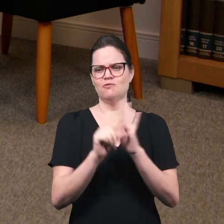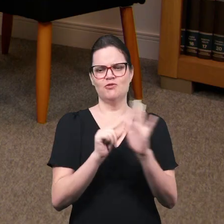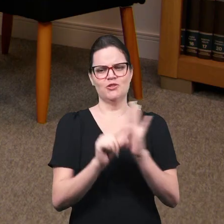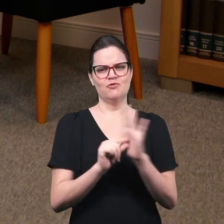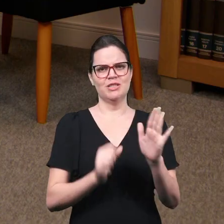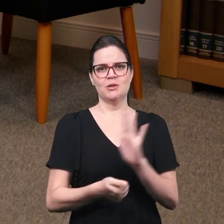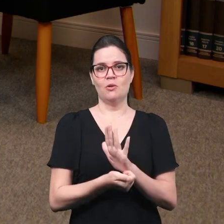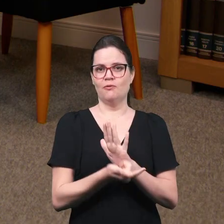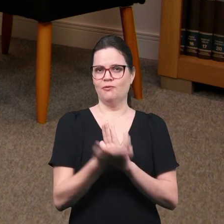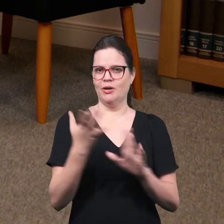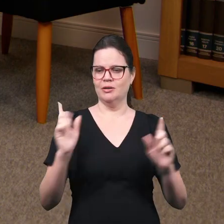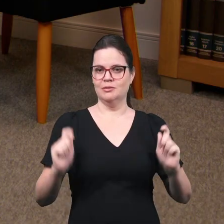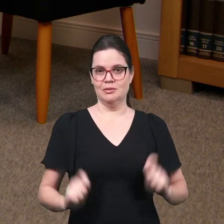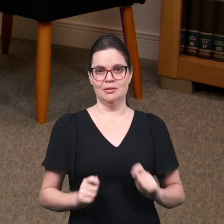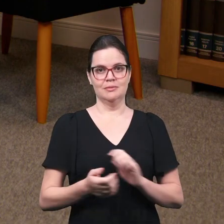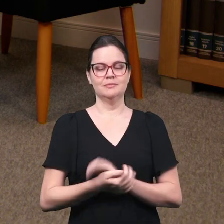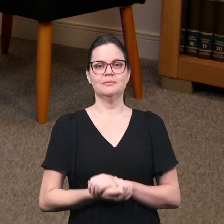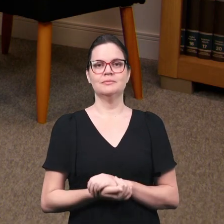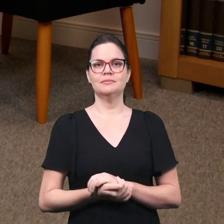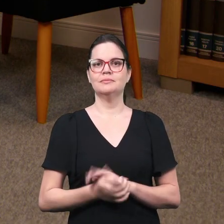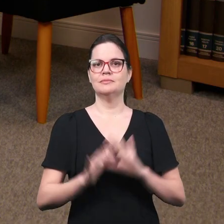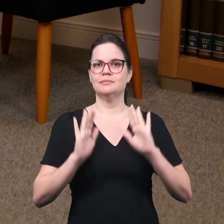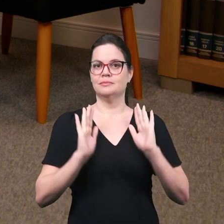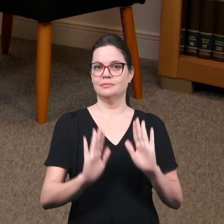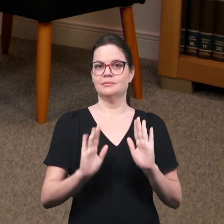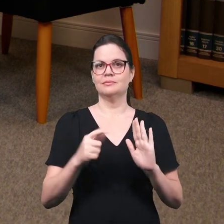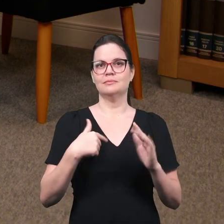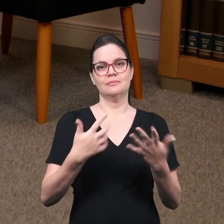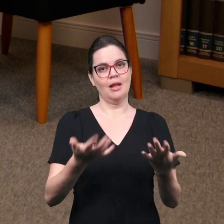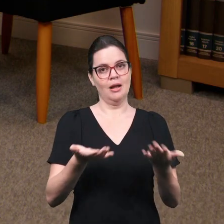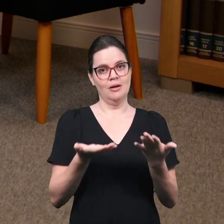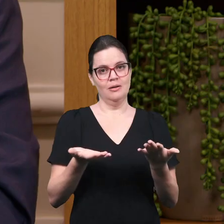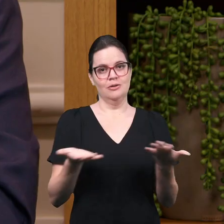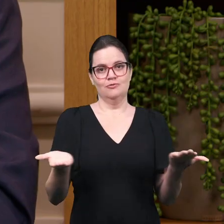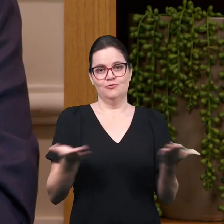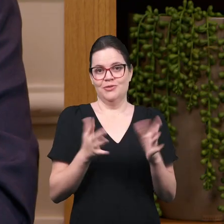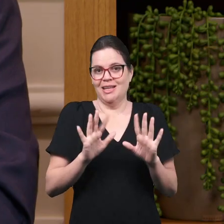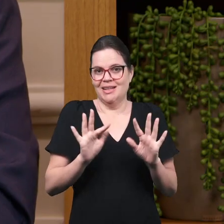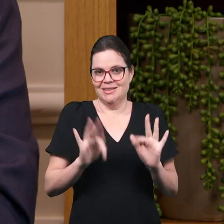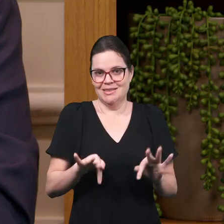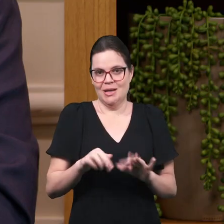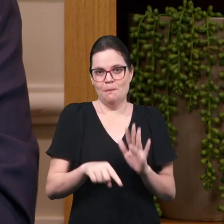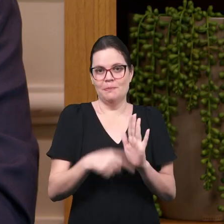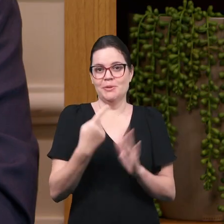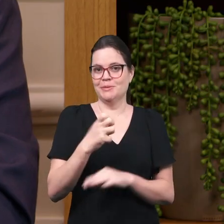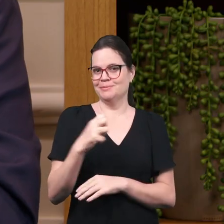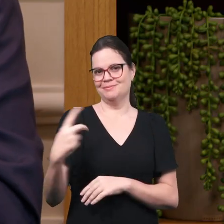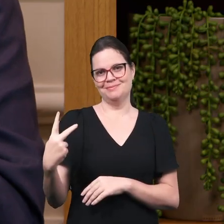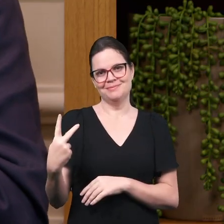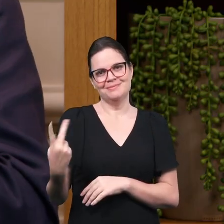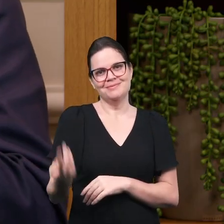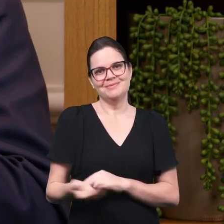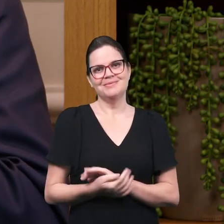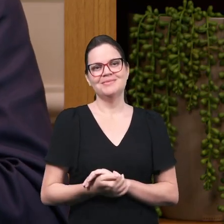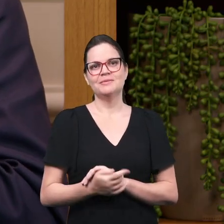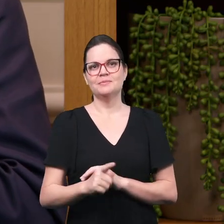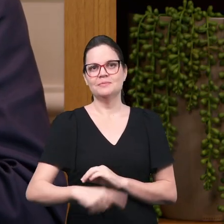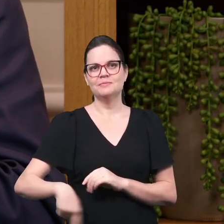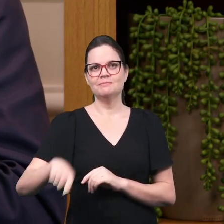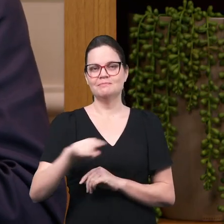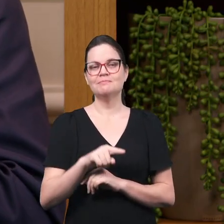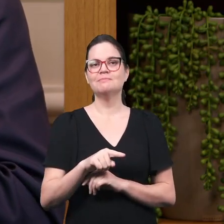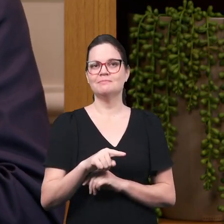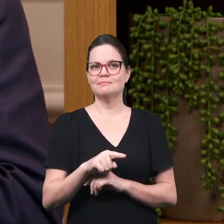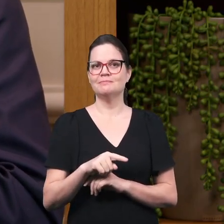versículos e se aprofundar aqui. Mas, queridos, nós estamos encerrando esse primeiro episódio, o que para